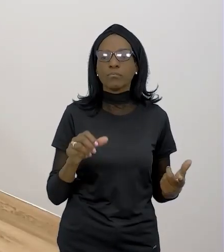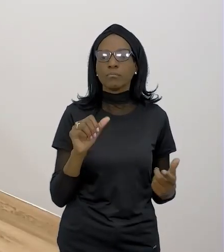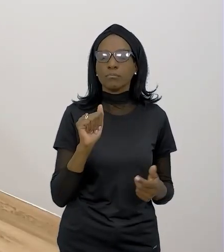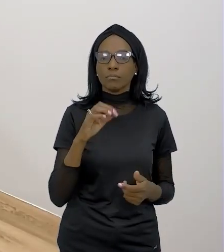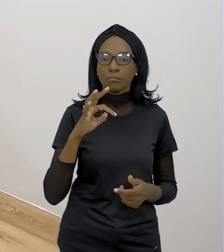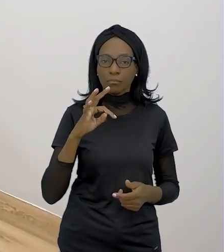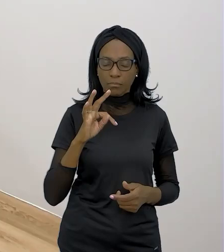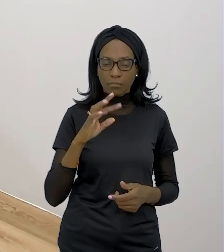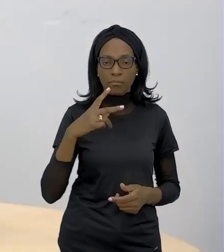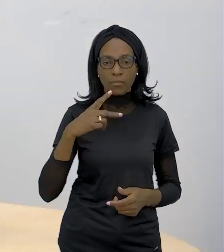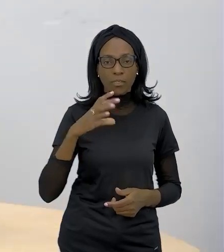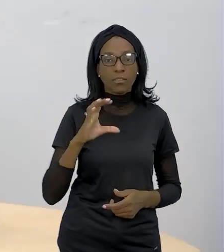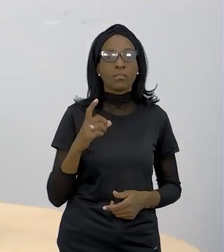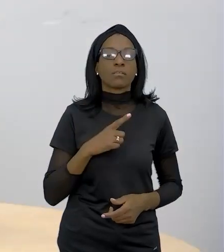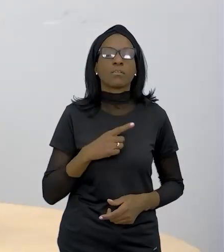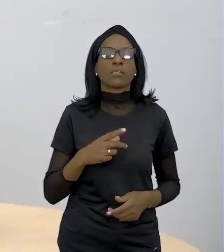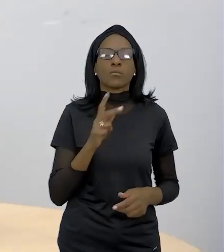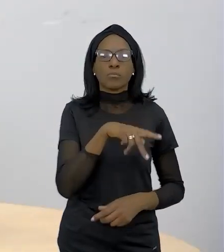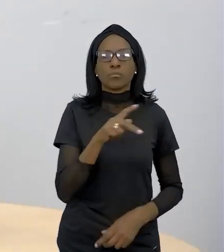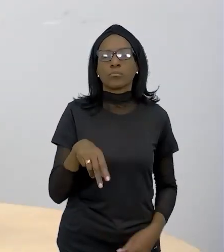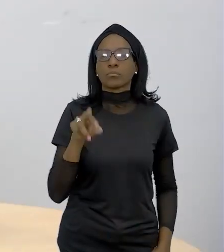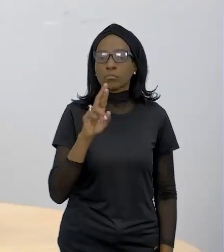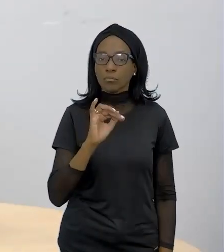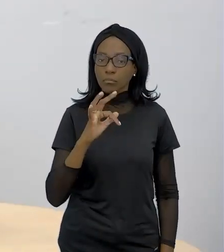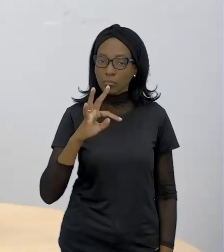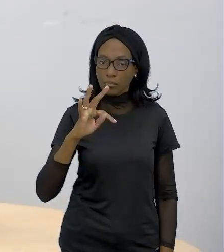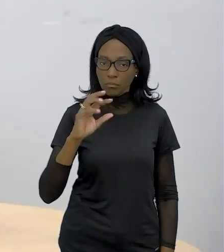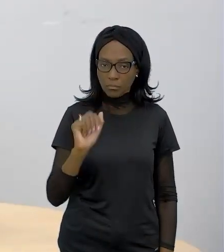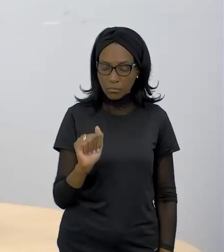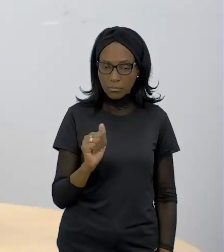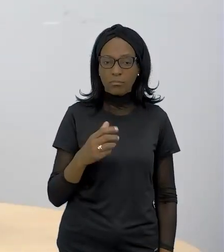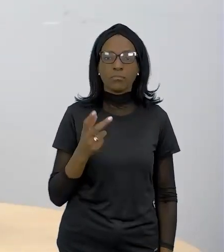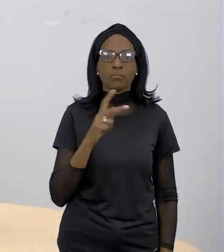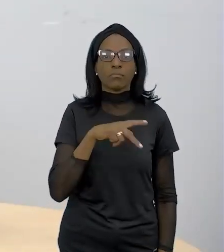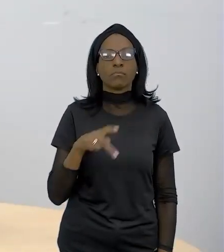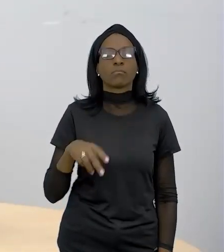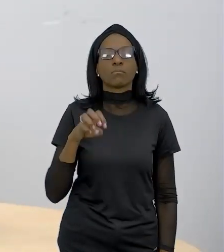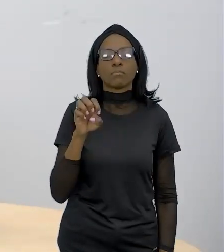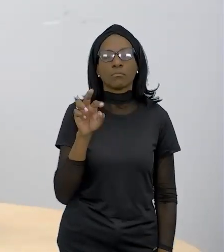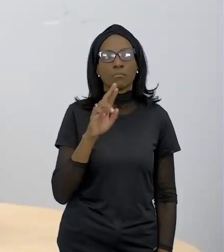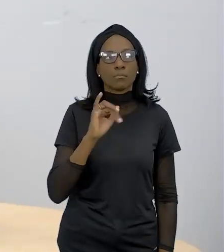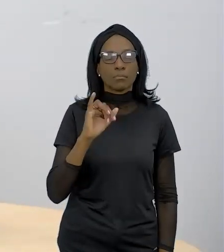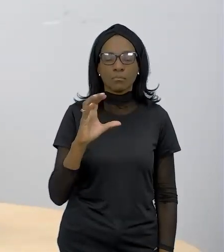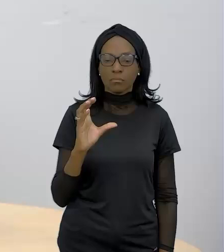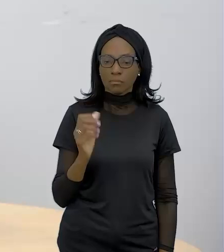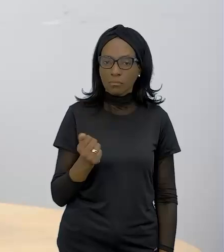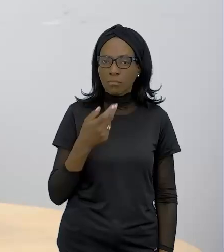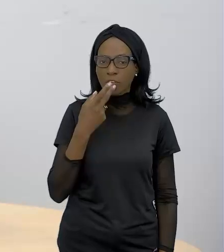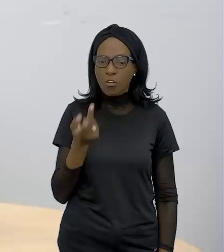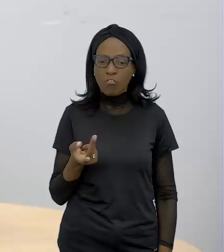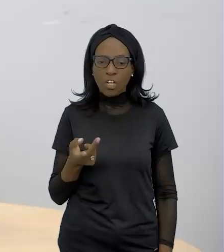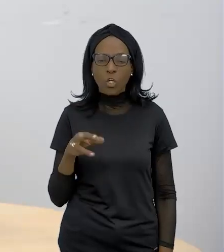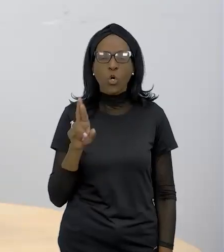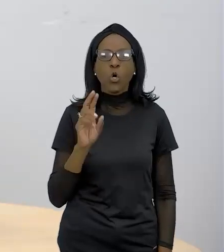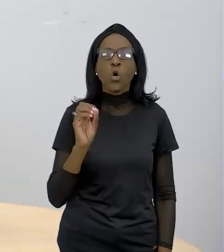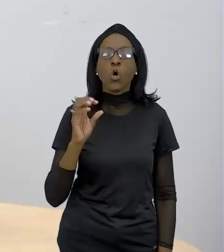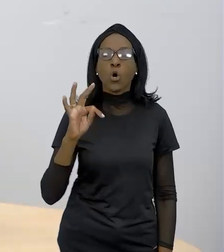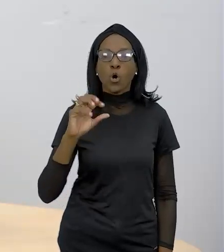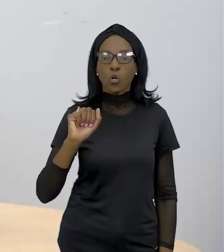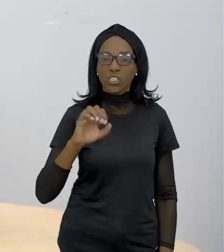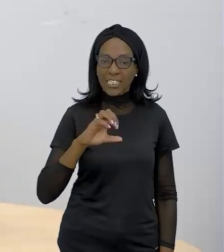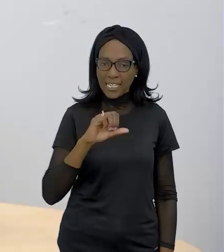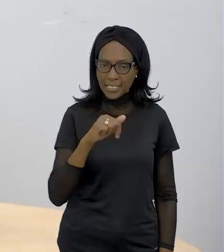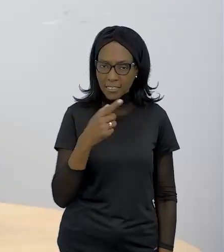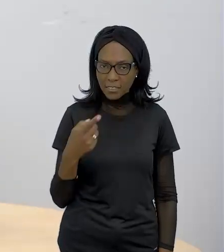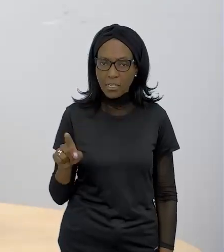Isso. A professora Rita de Cássia, a professora Érica falou sobre rotação por estações.